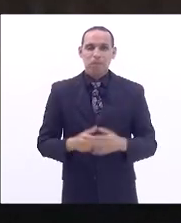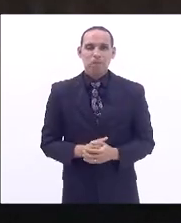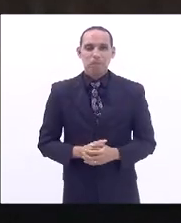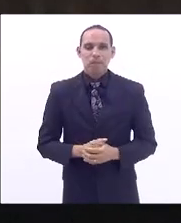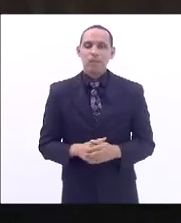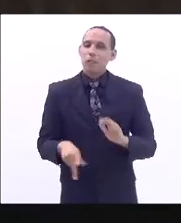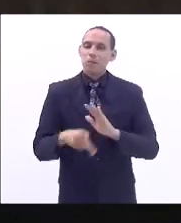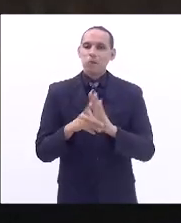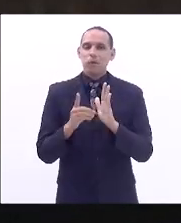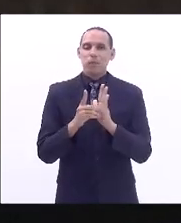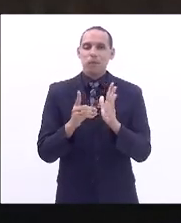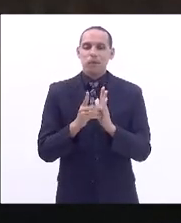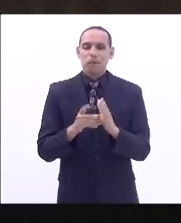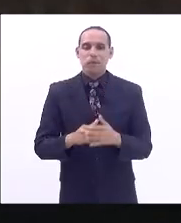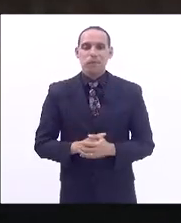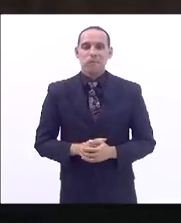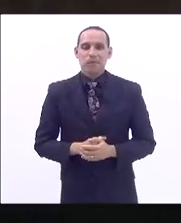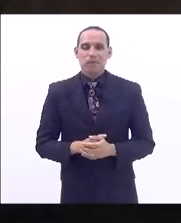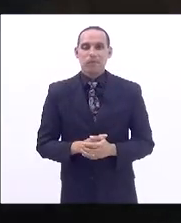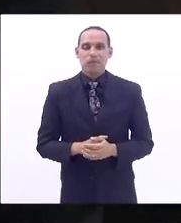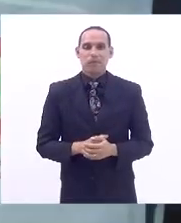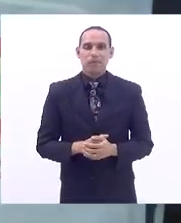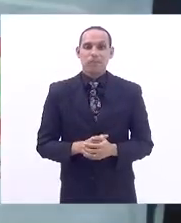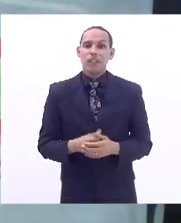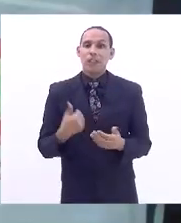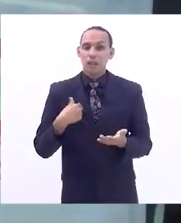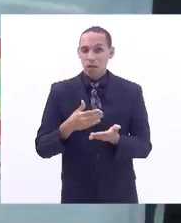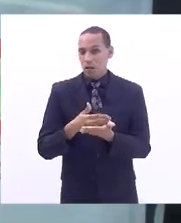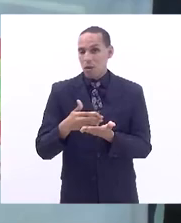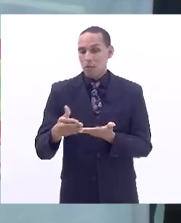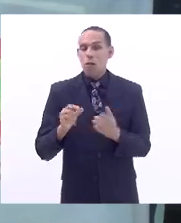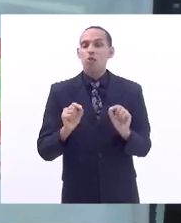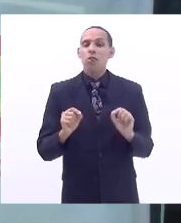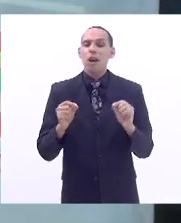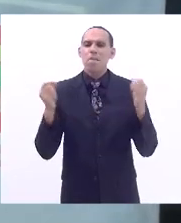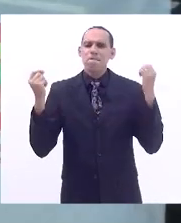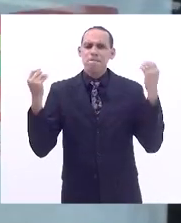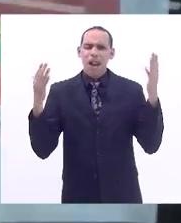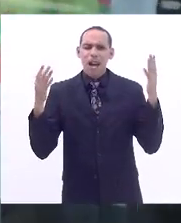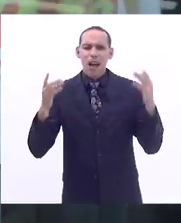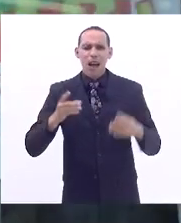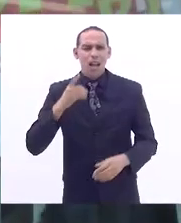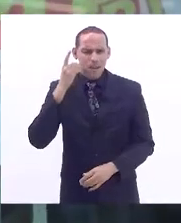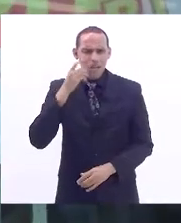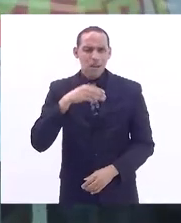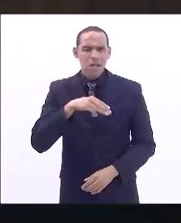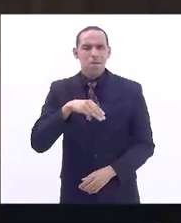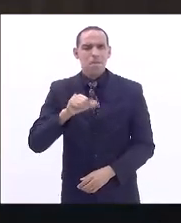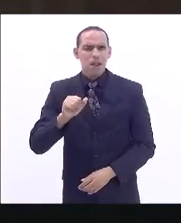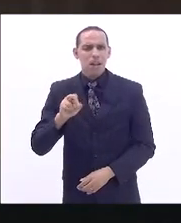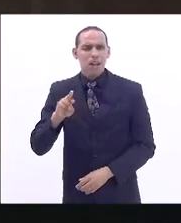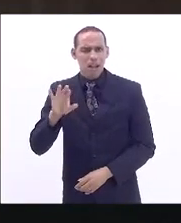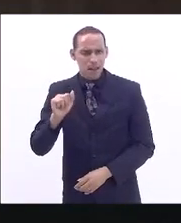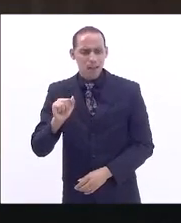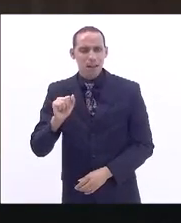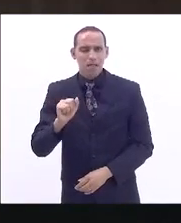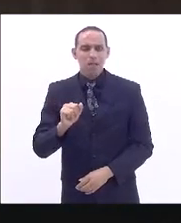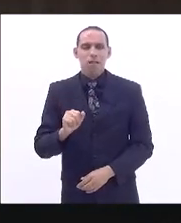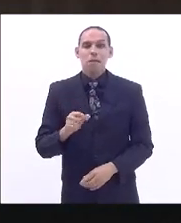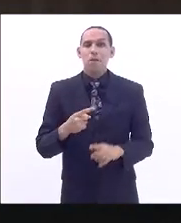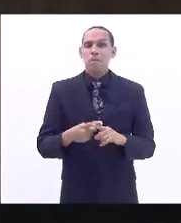do Detran Quero iniciar parabenizando a deputada Martha Rocha